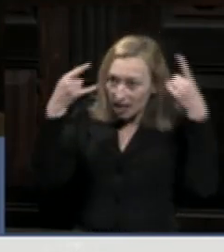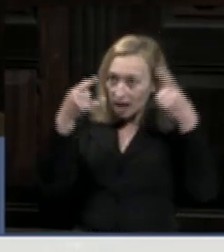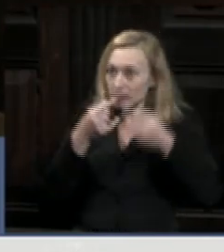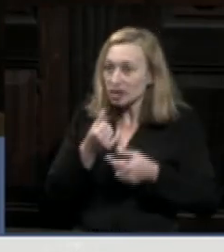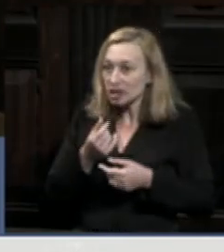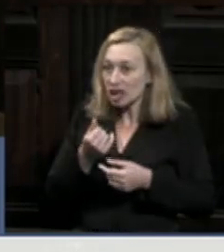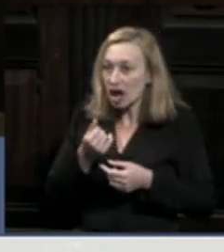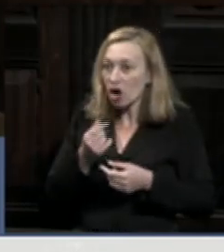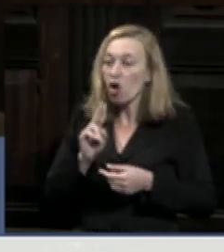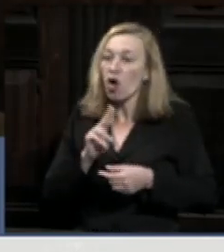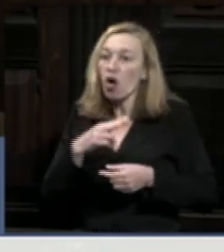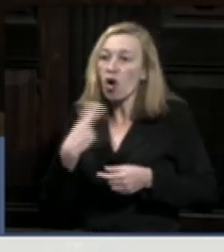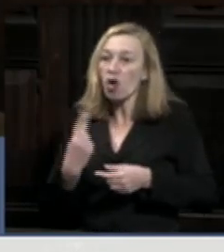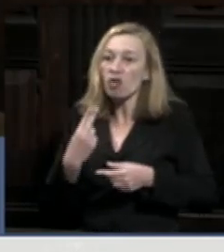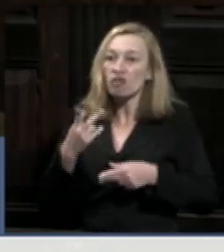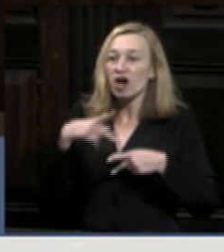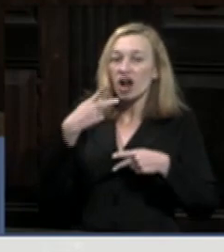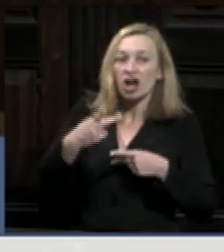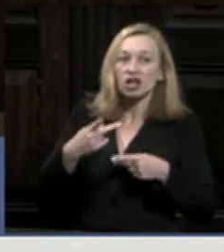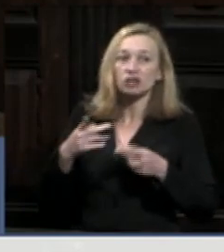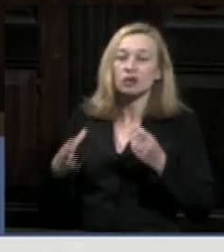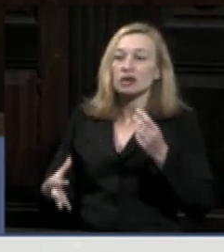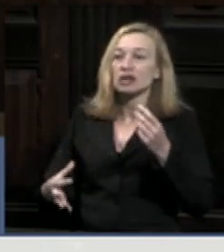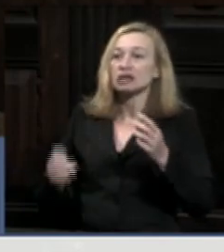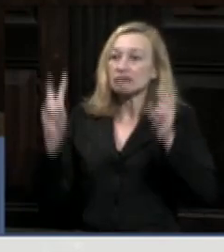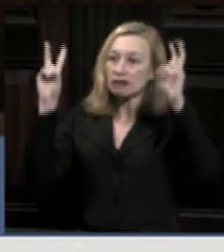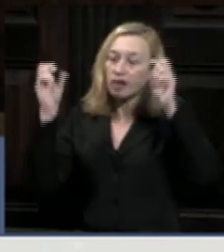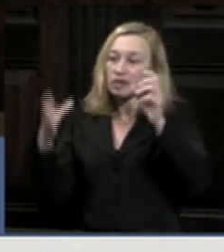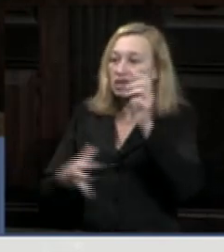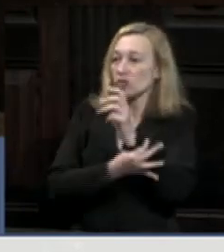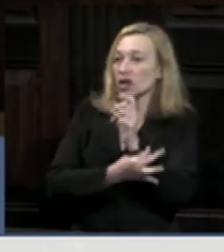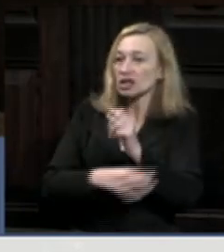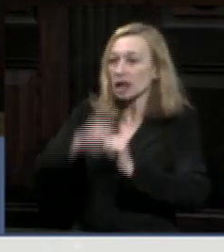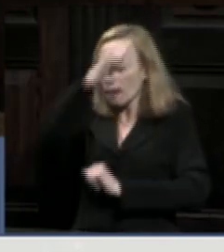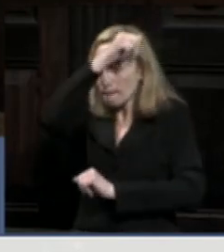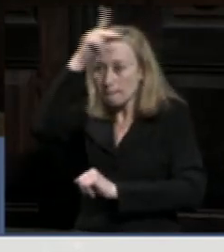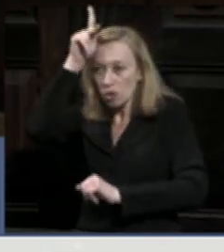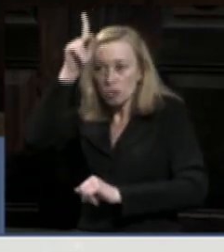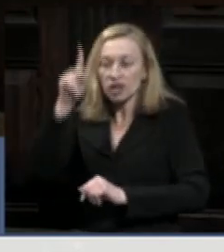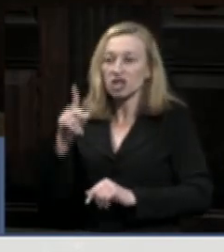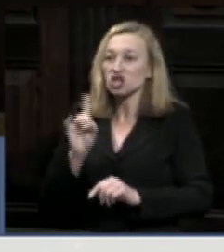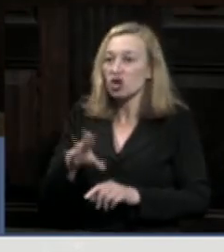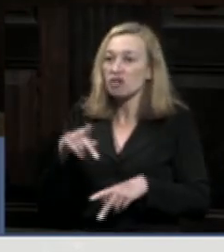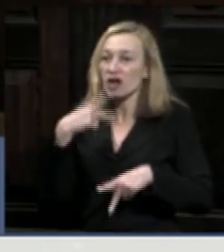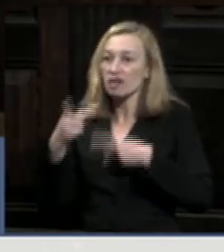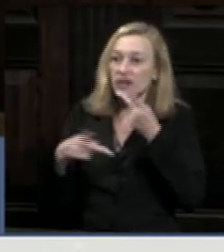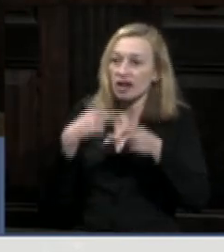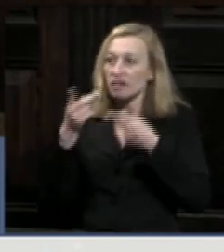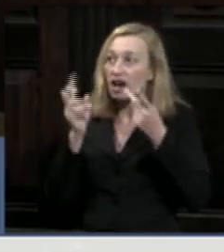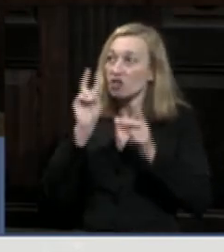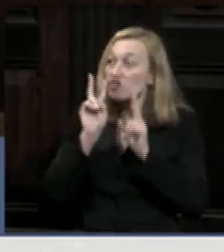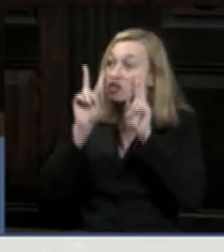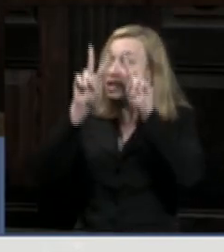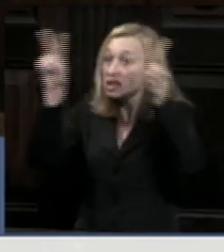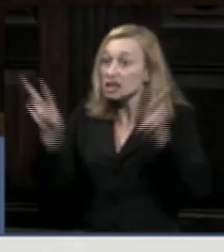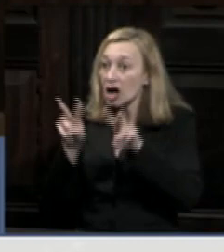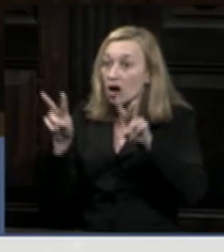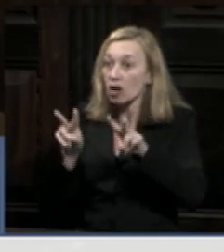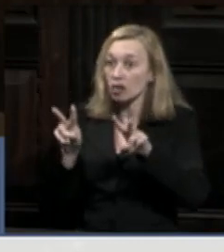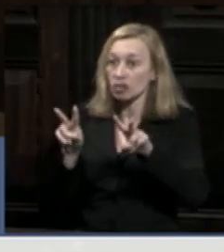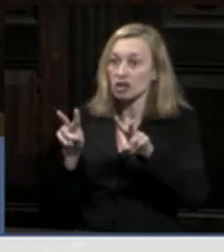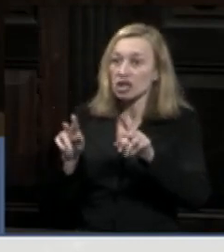tratando o tema segurança pública que é central mas apenas com visão para a questão da